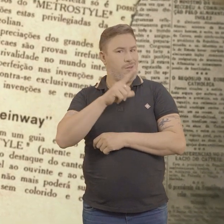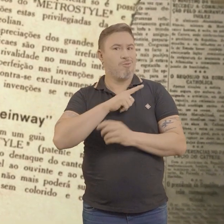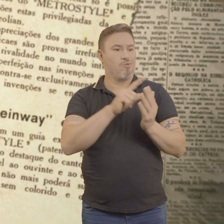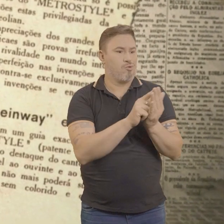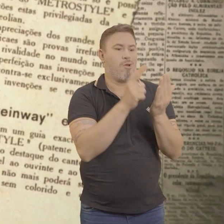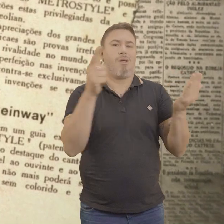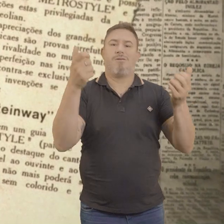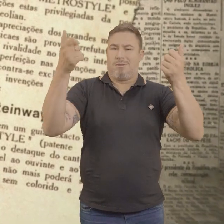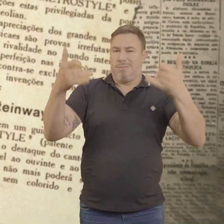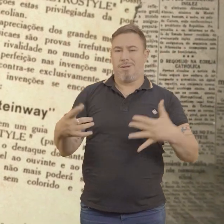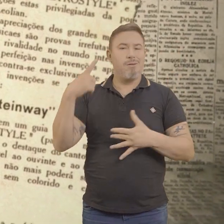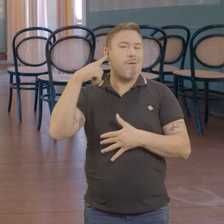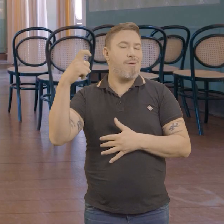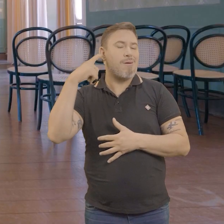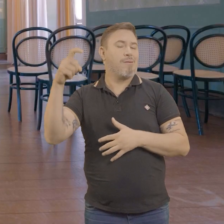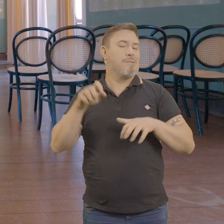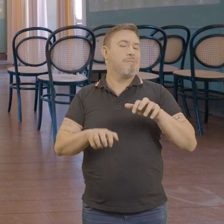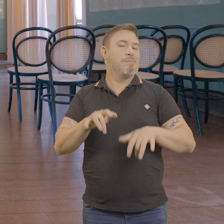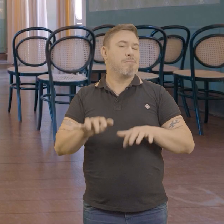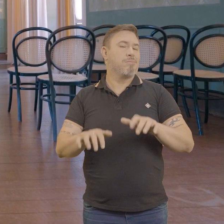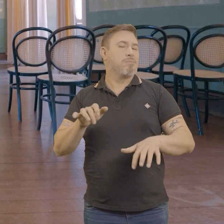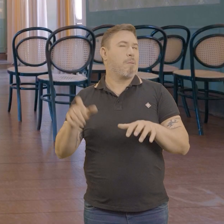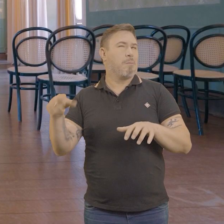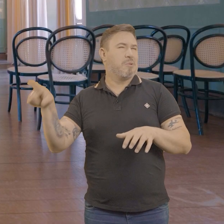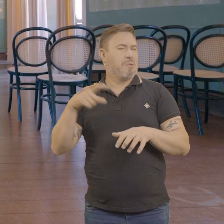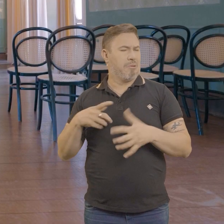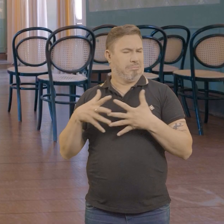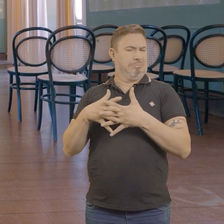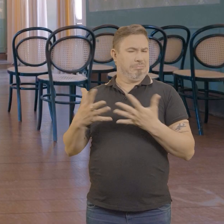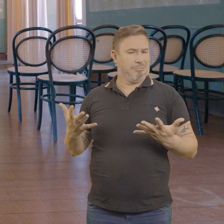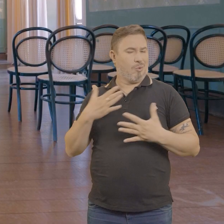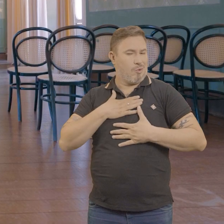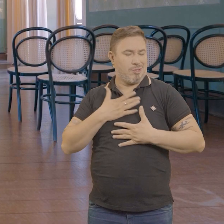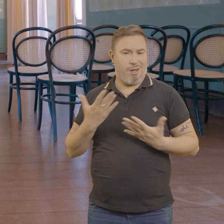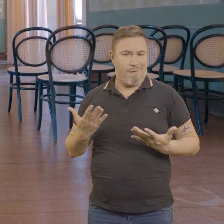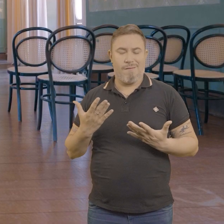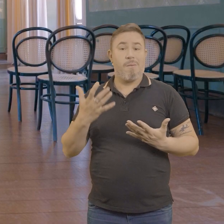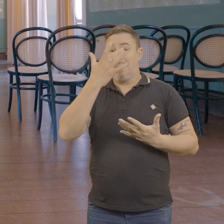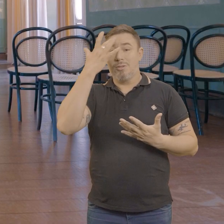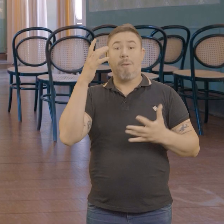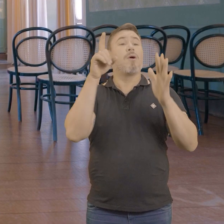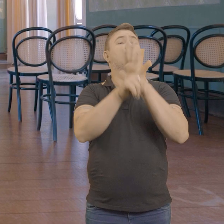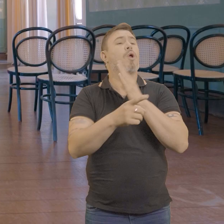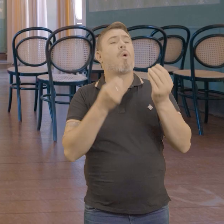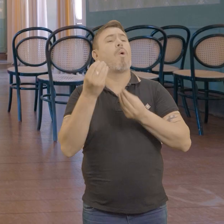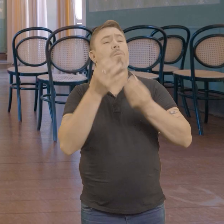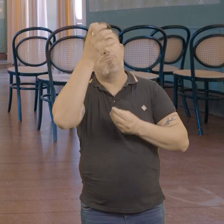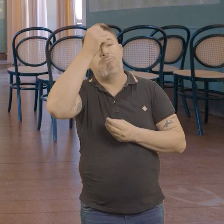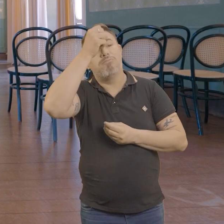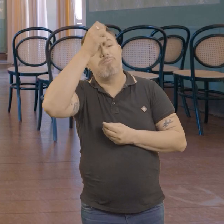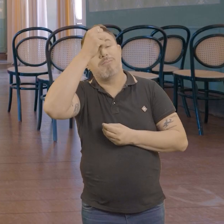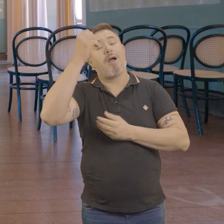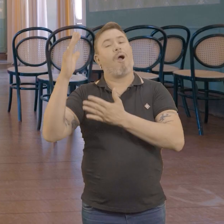que a sonoridade dos pianos já incomodava. Então, eu me perguntei, né, na pesquisa como é que as pessoas aprendiam, enfim. Então,